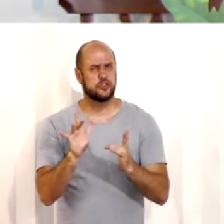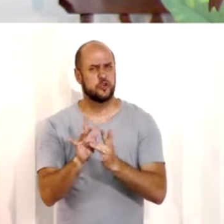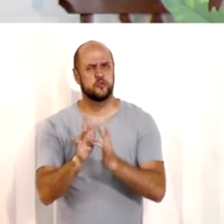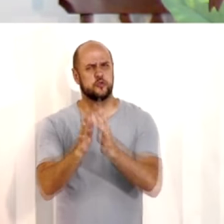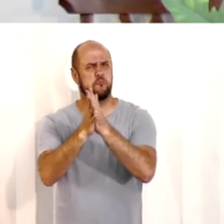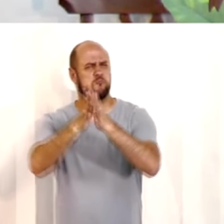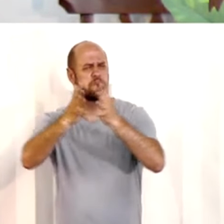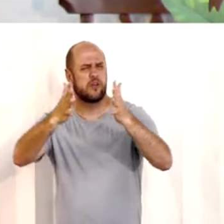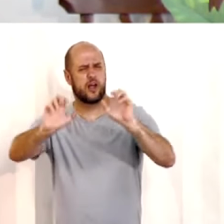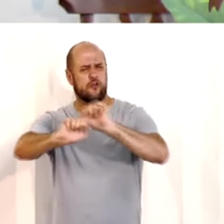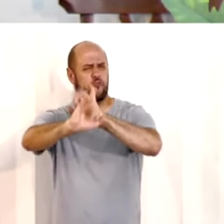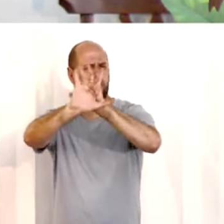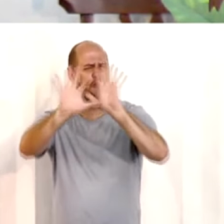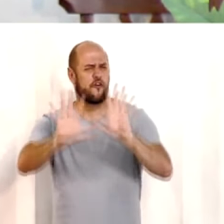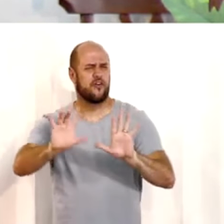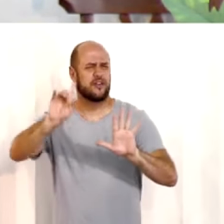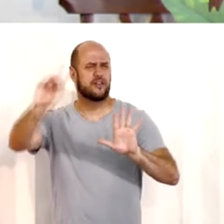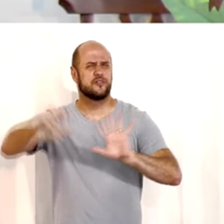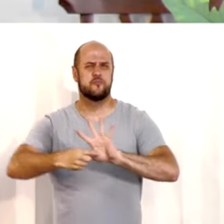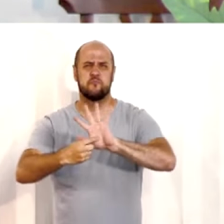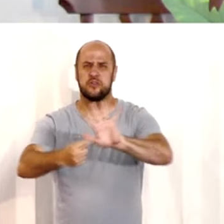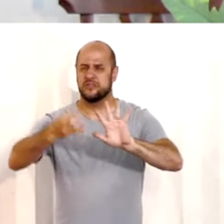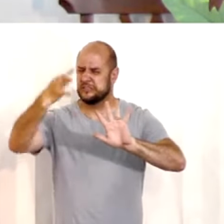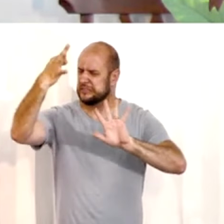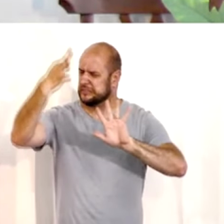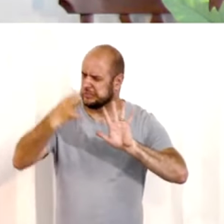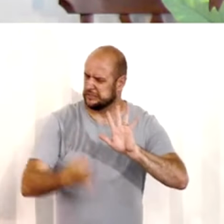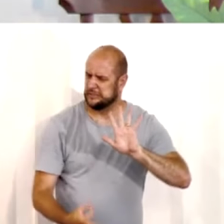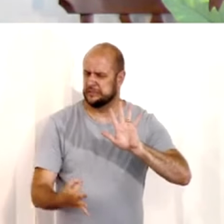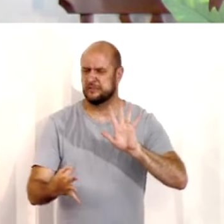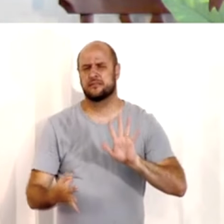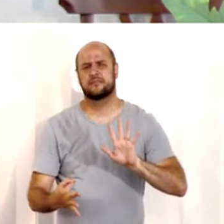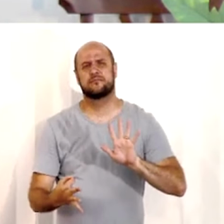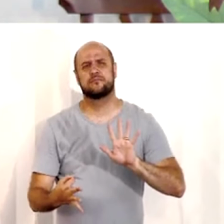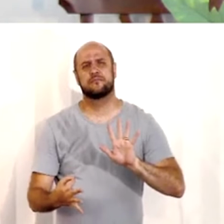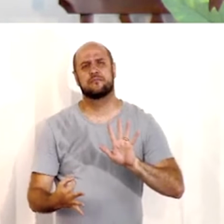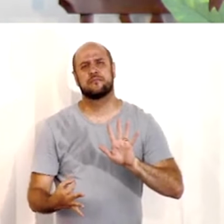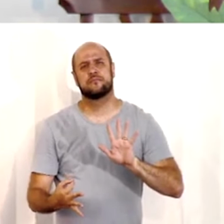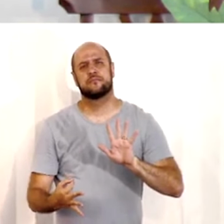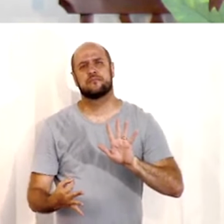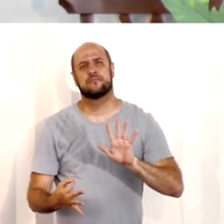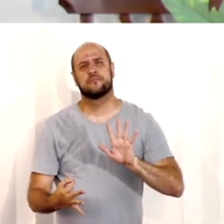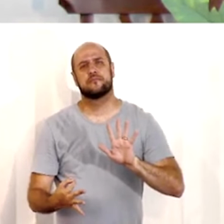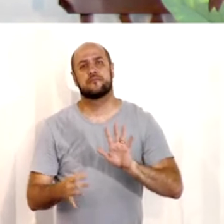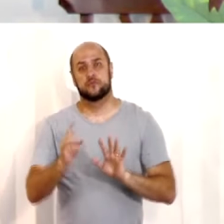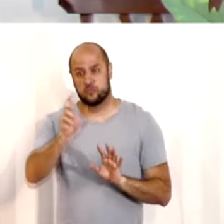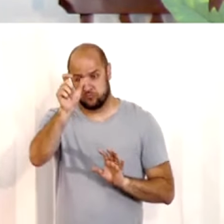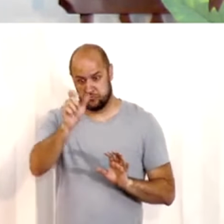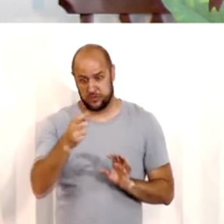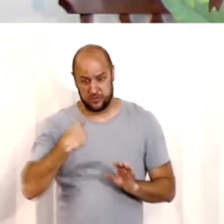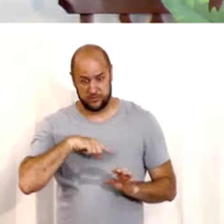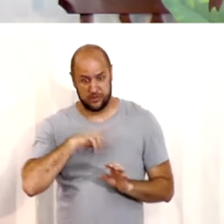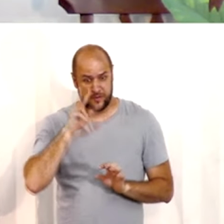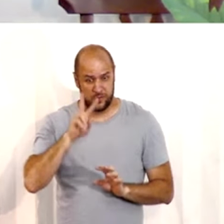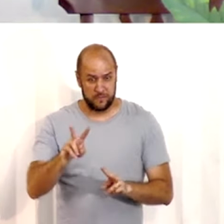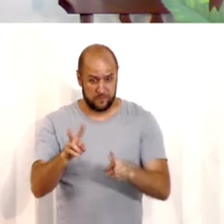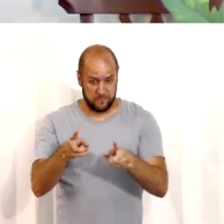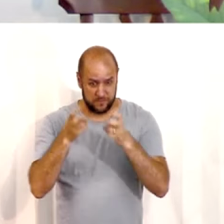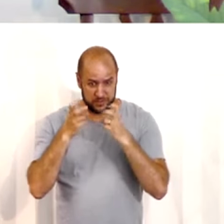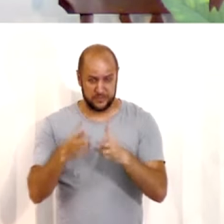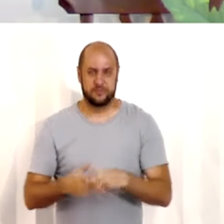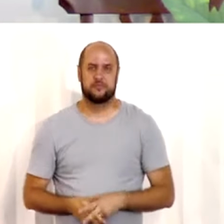resplendor da glória e expressão exata do seu ser. Olha só aí, já dá para perceber por que é que nós temos de